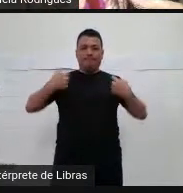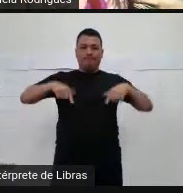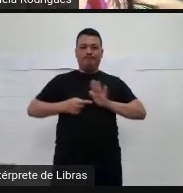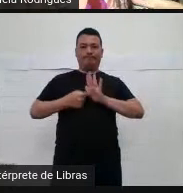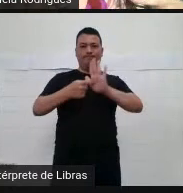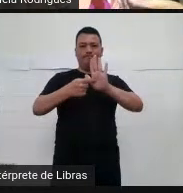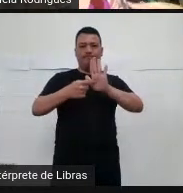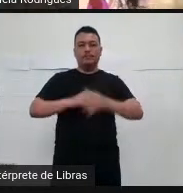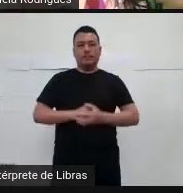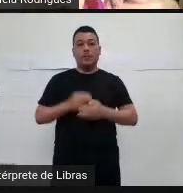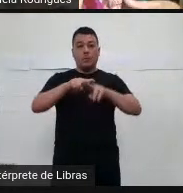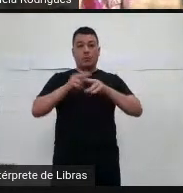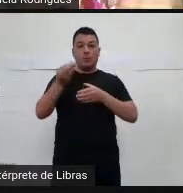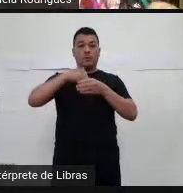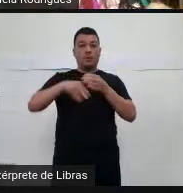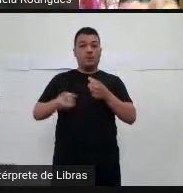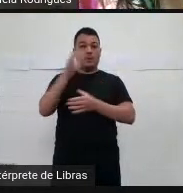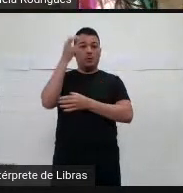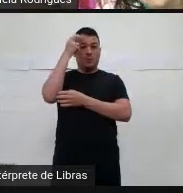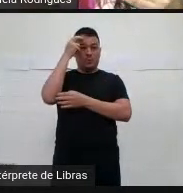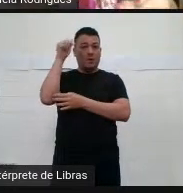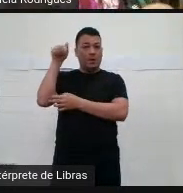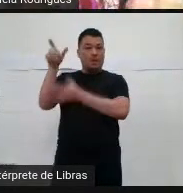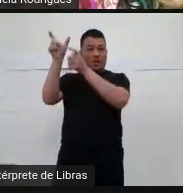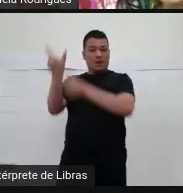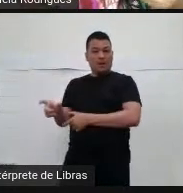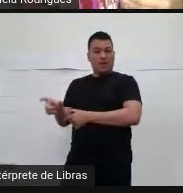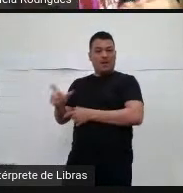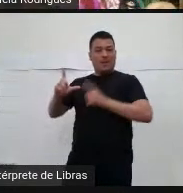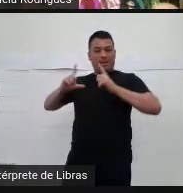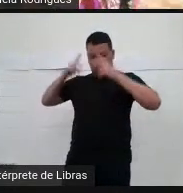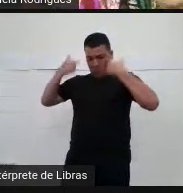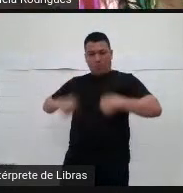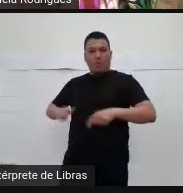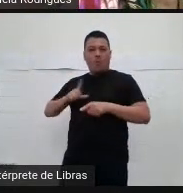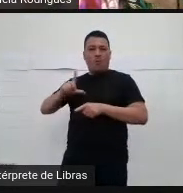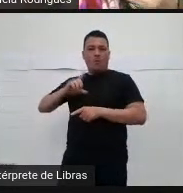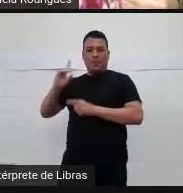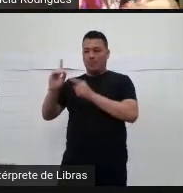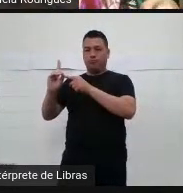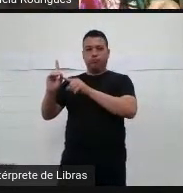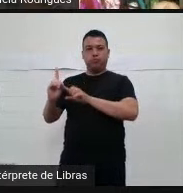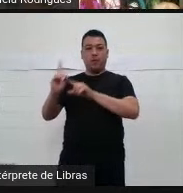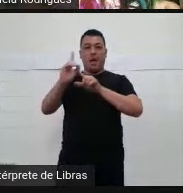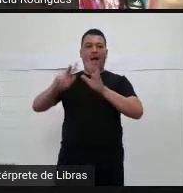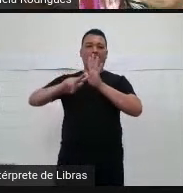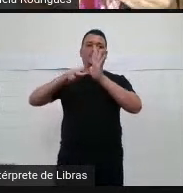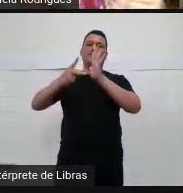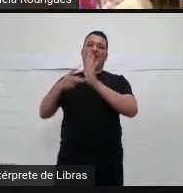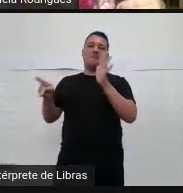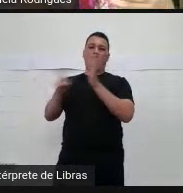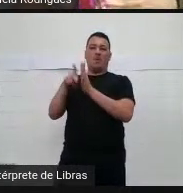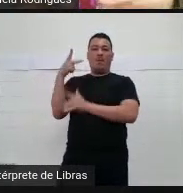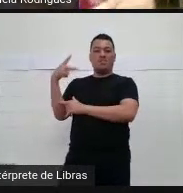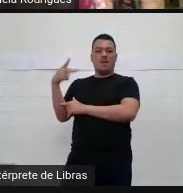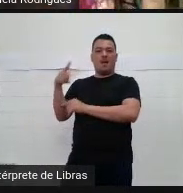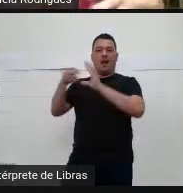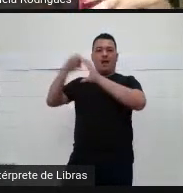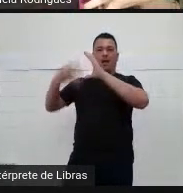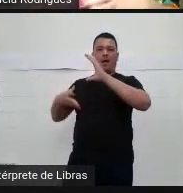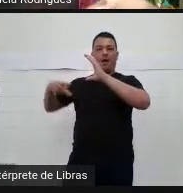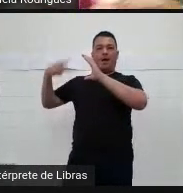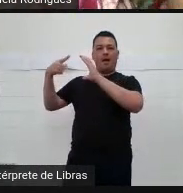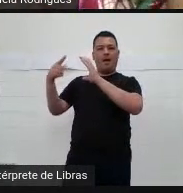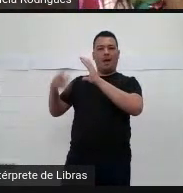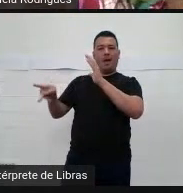é dentro da cultura que esse corpo acaba ganhando significações, acaba ganhando o que a